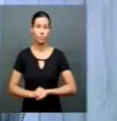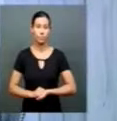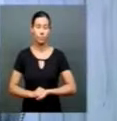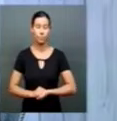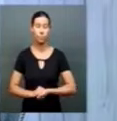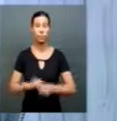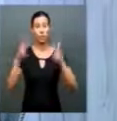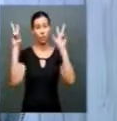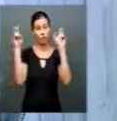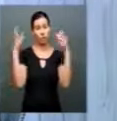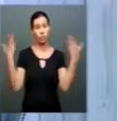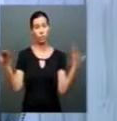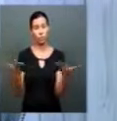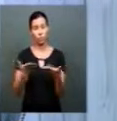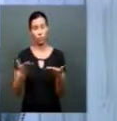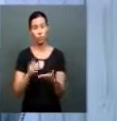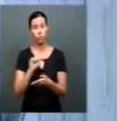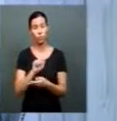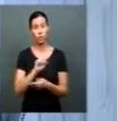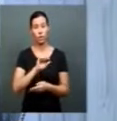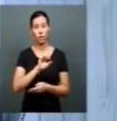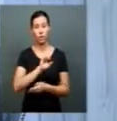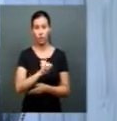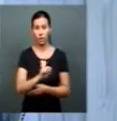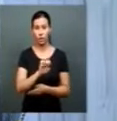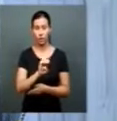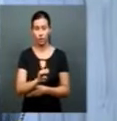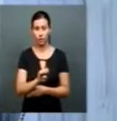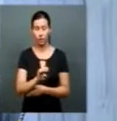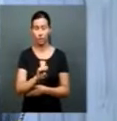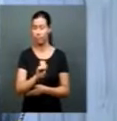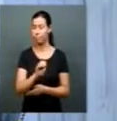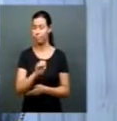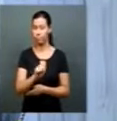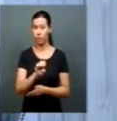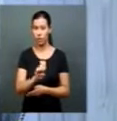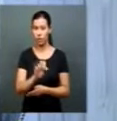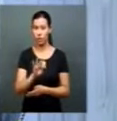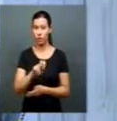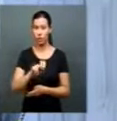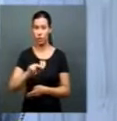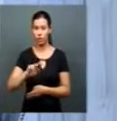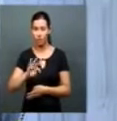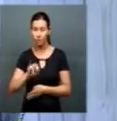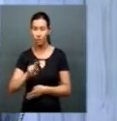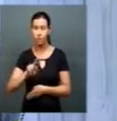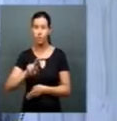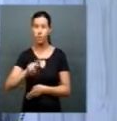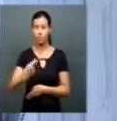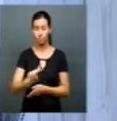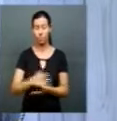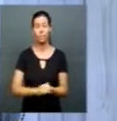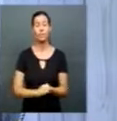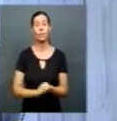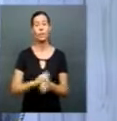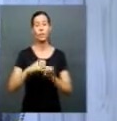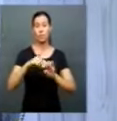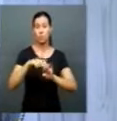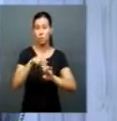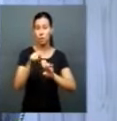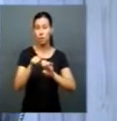O tema de hoje do Jornal da UFU é startup, um tipo de segmento empresarial que tem crescido bastante no Brasil